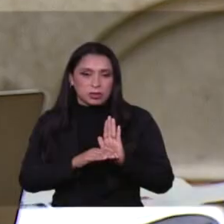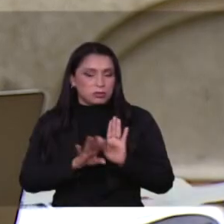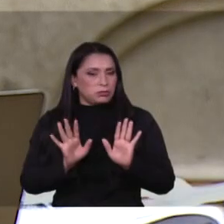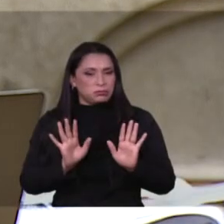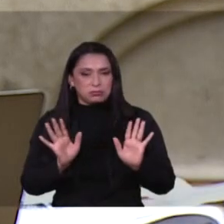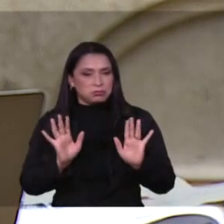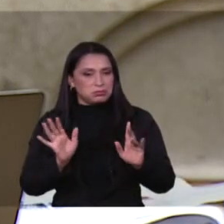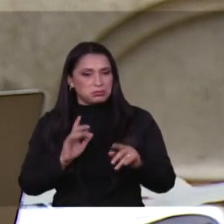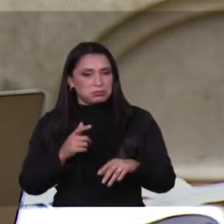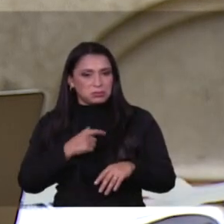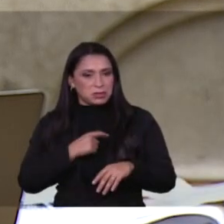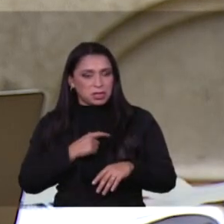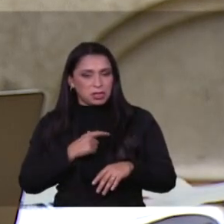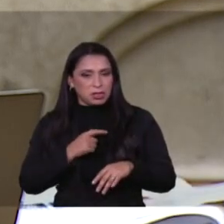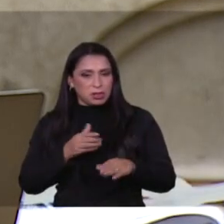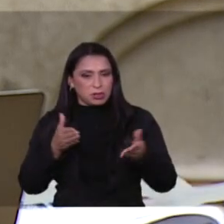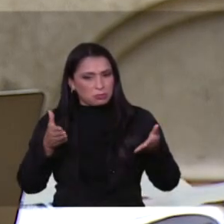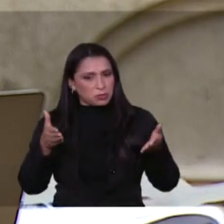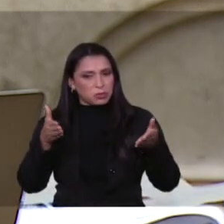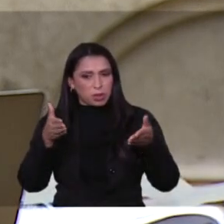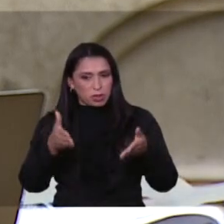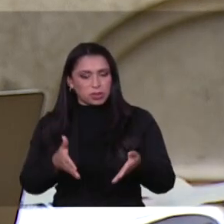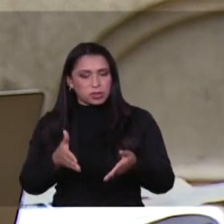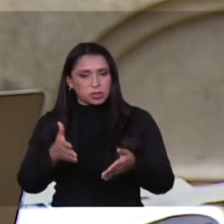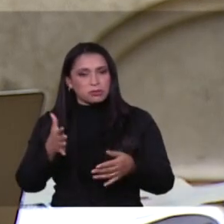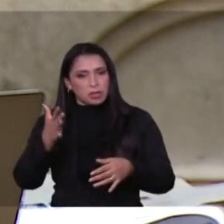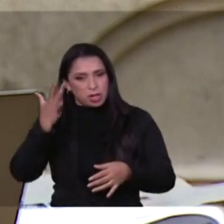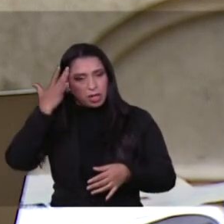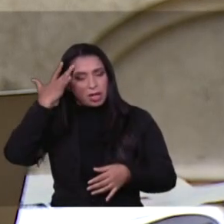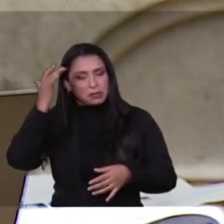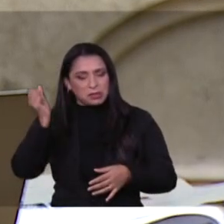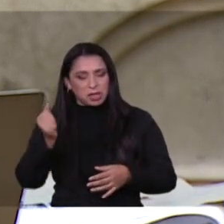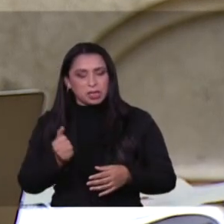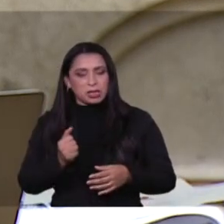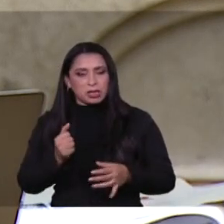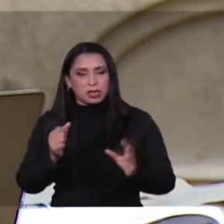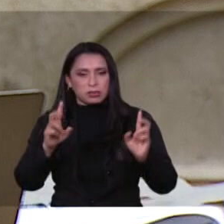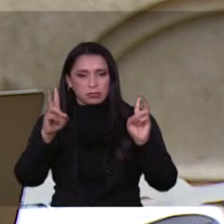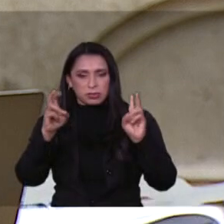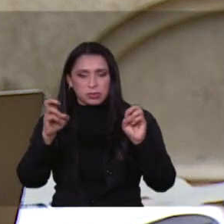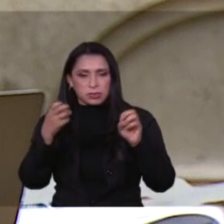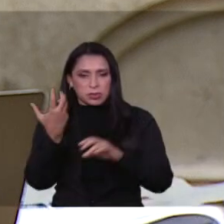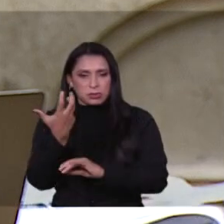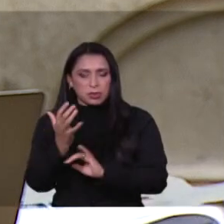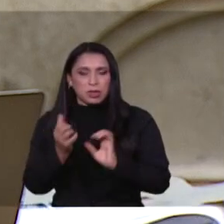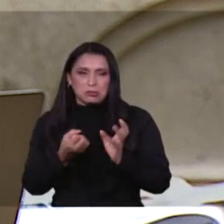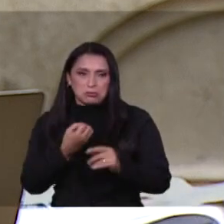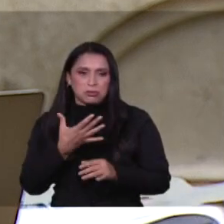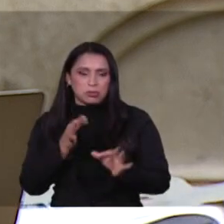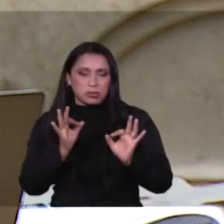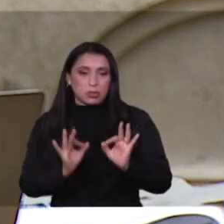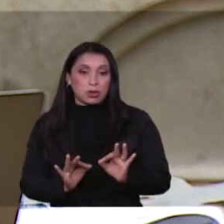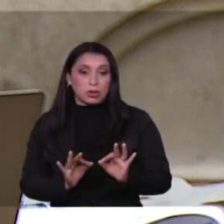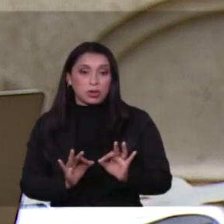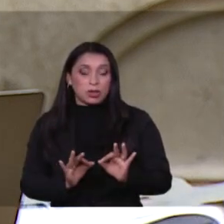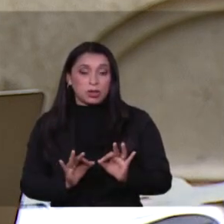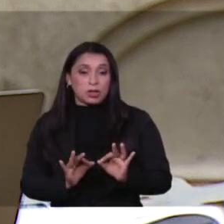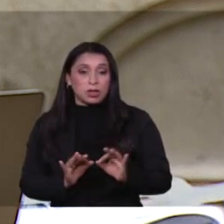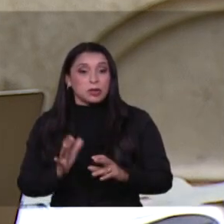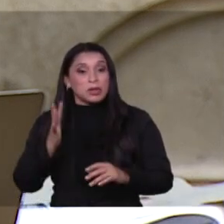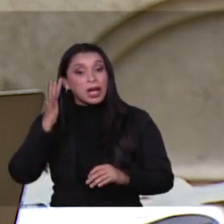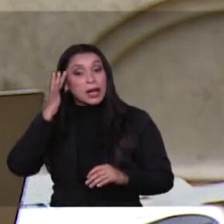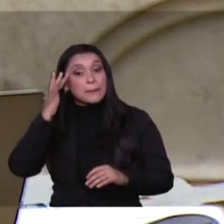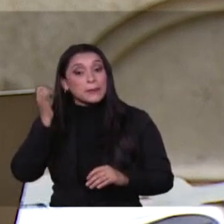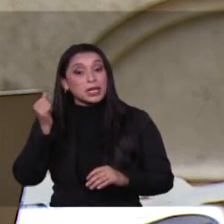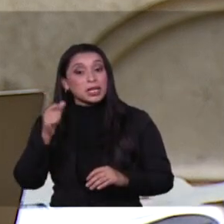nenhuma dificuldade de concentrarmos as sustentações ambientais na mesma data, me parece bem. É que amanhã